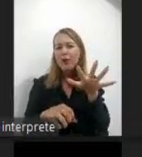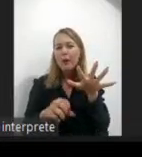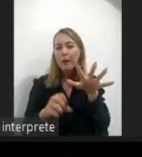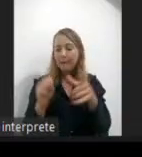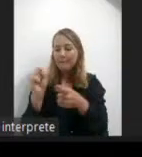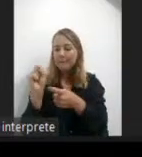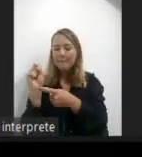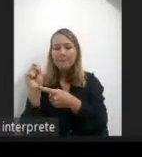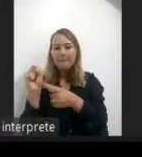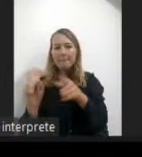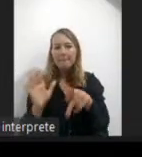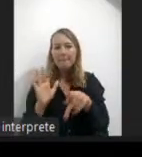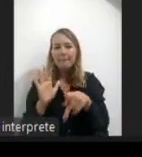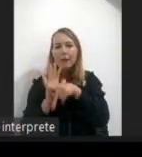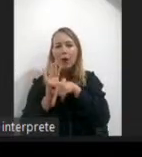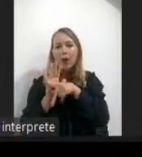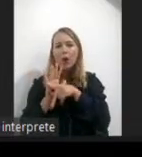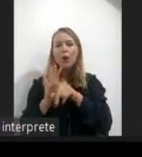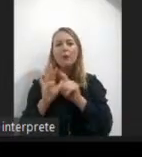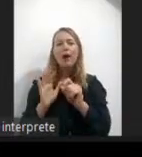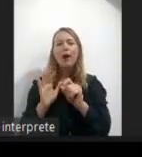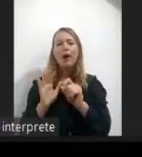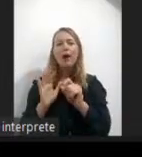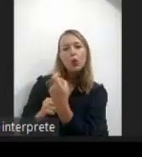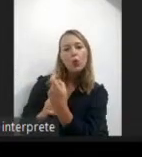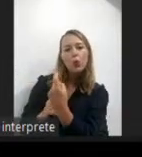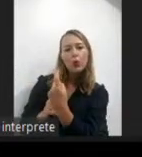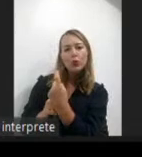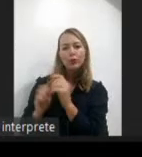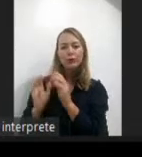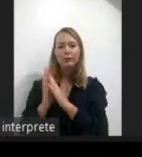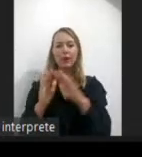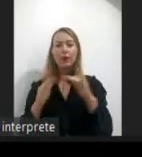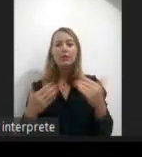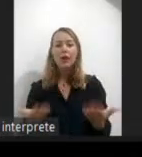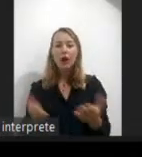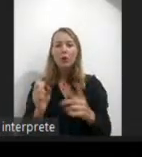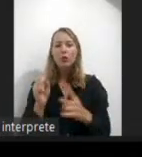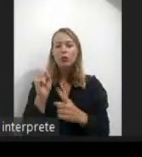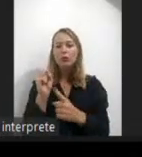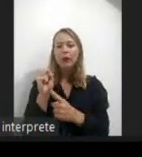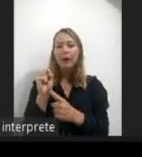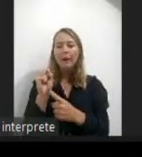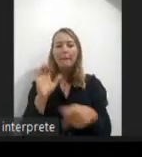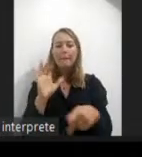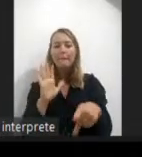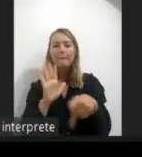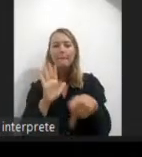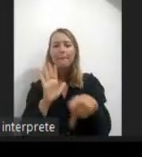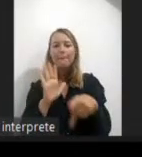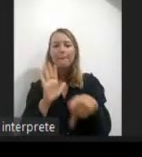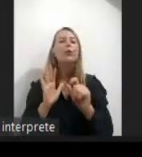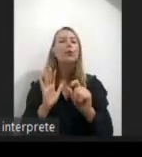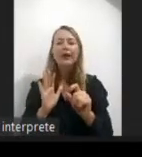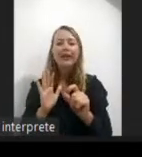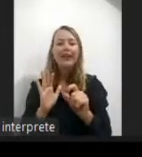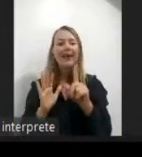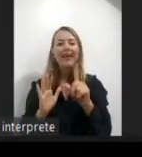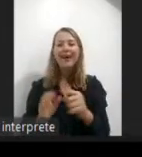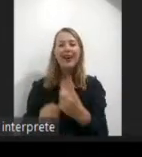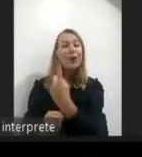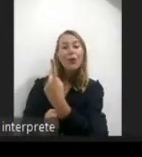ela individualiza. Então, os substantivos próprios, eles são substantivos que individualizam.